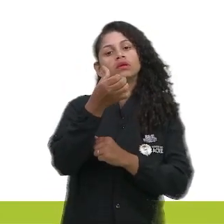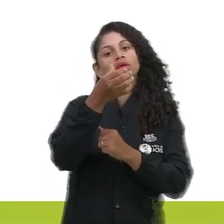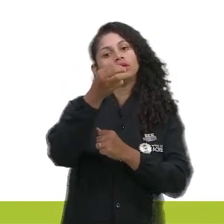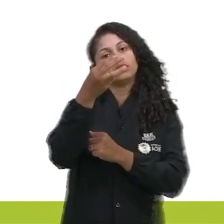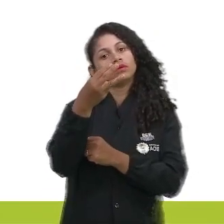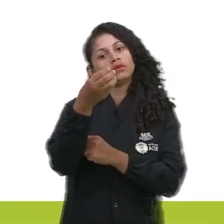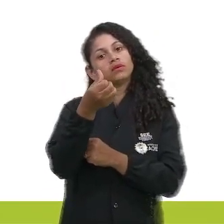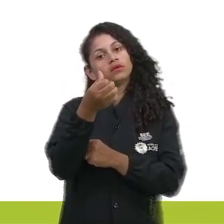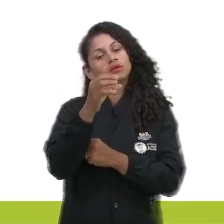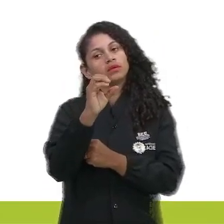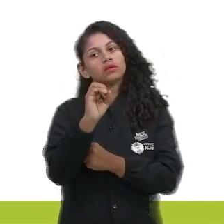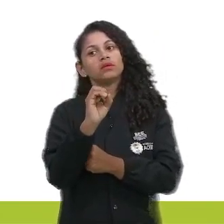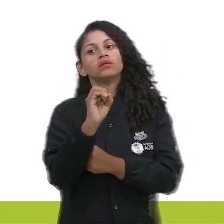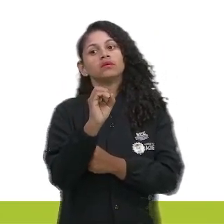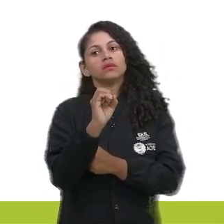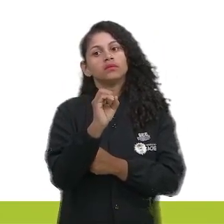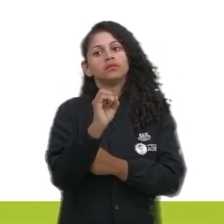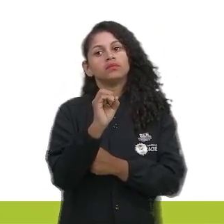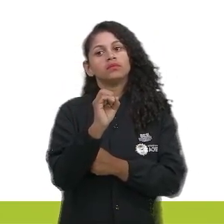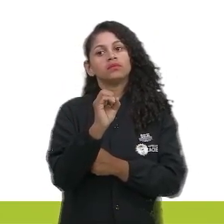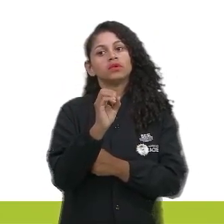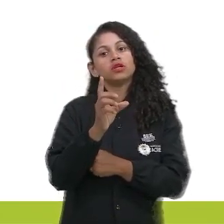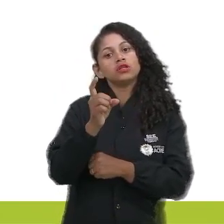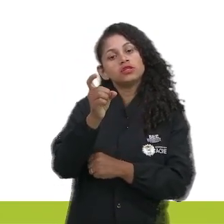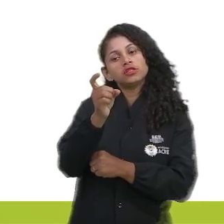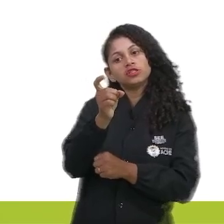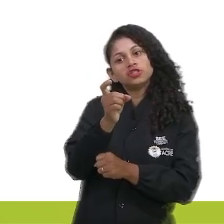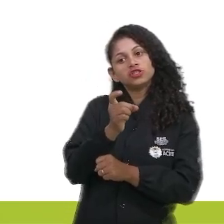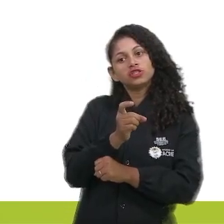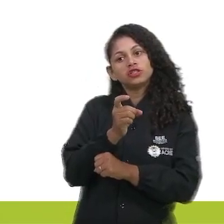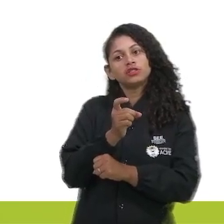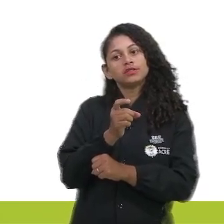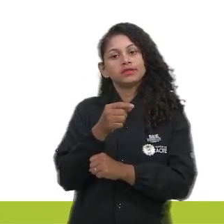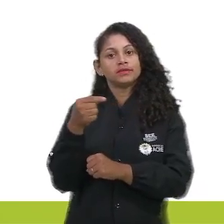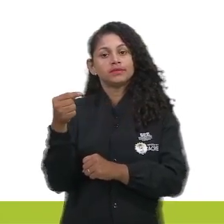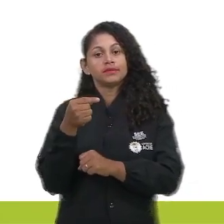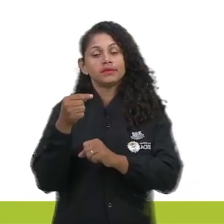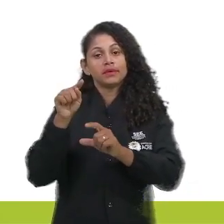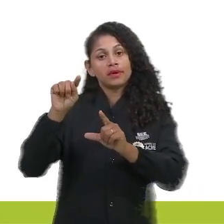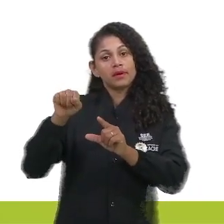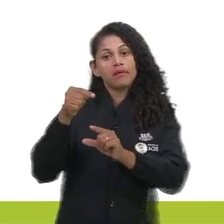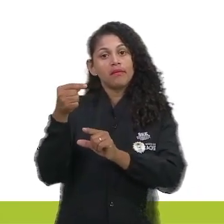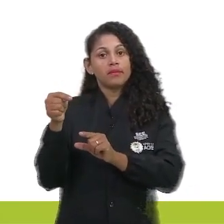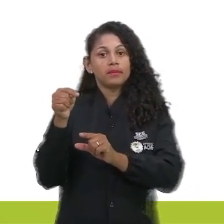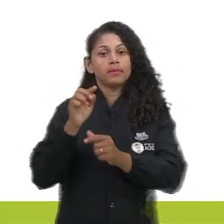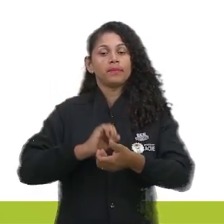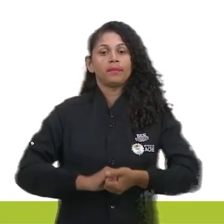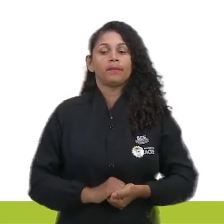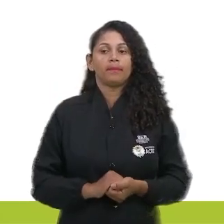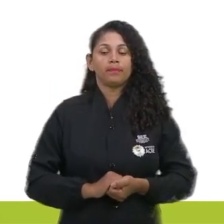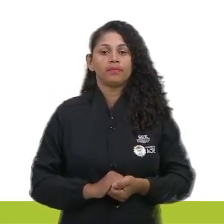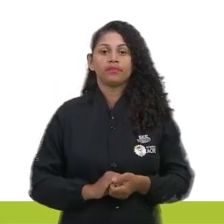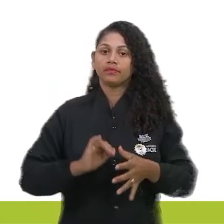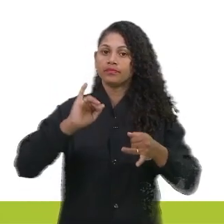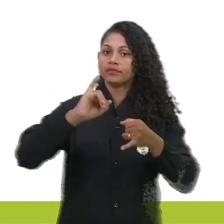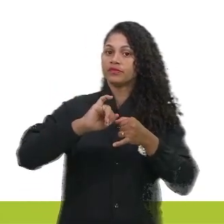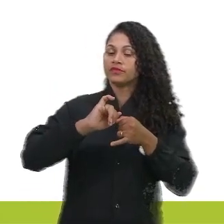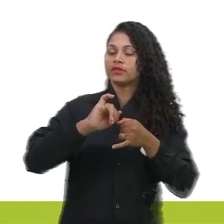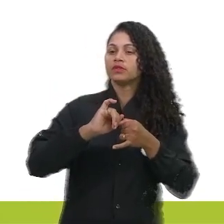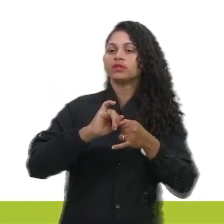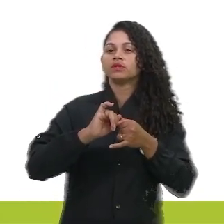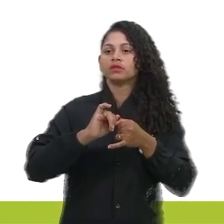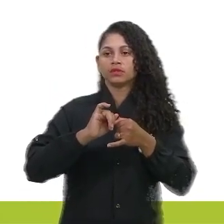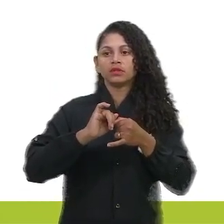e assim como o arco que mede x está para o ângulo central que mede alfa, fazendo as contas